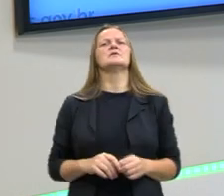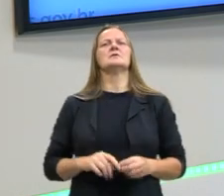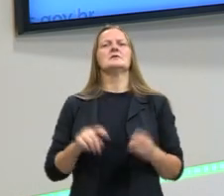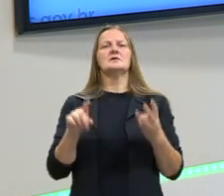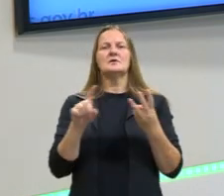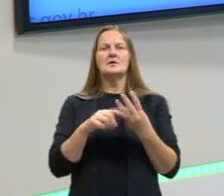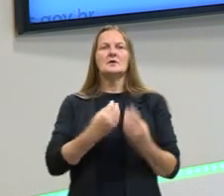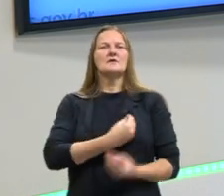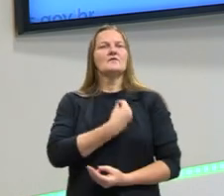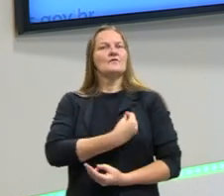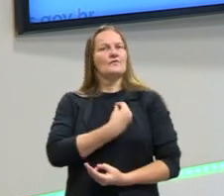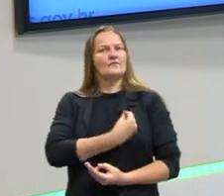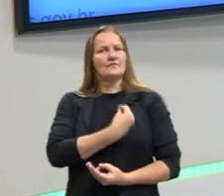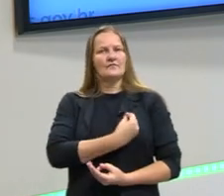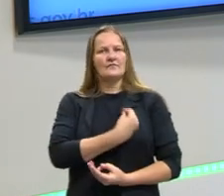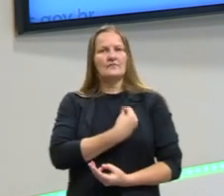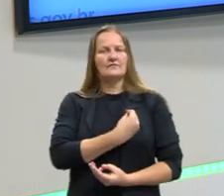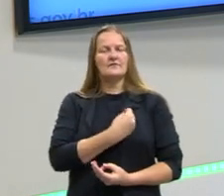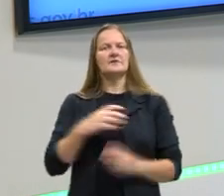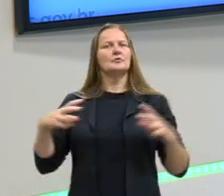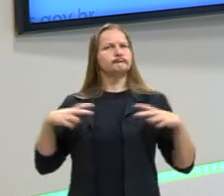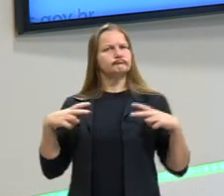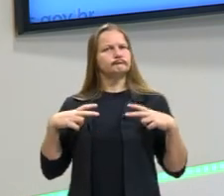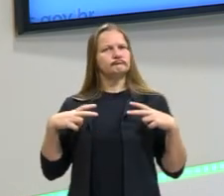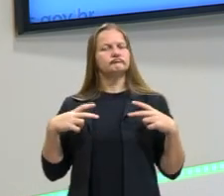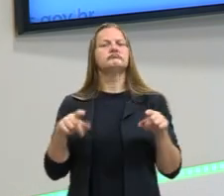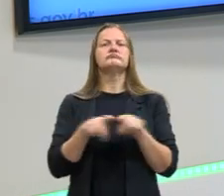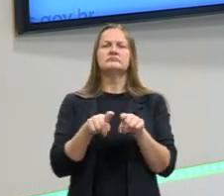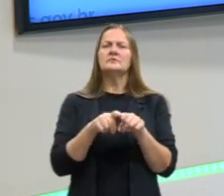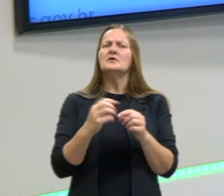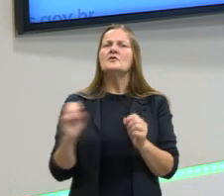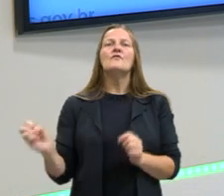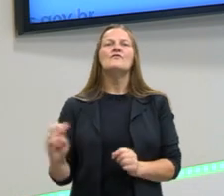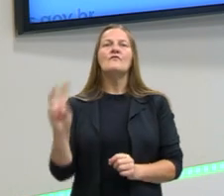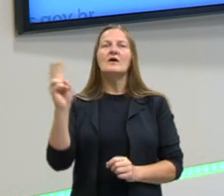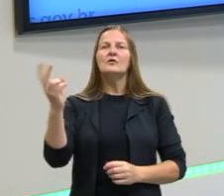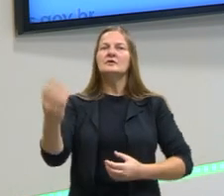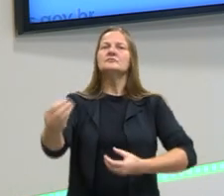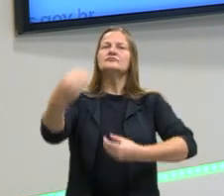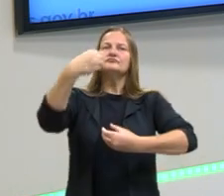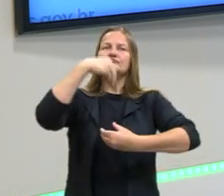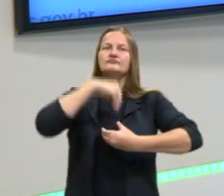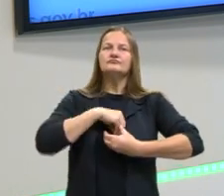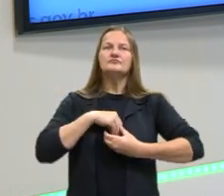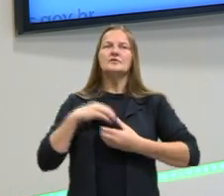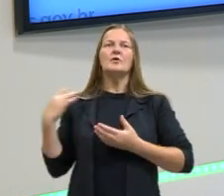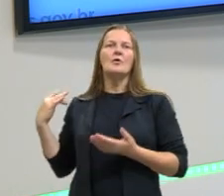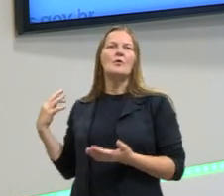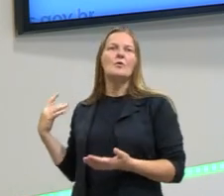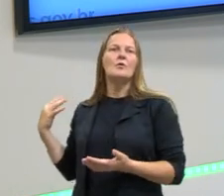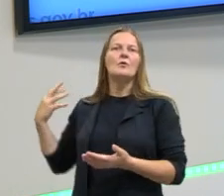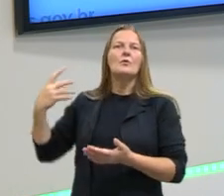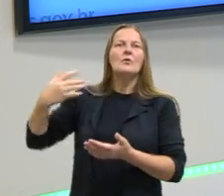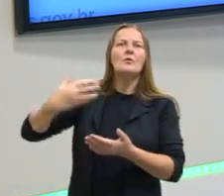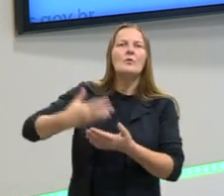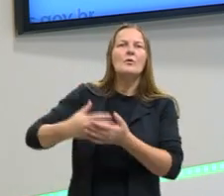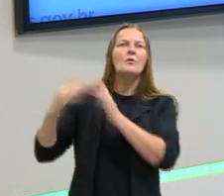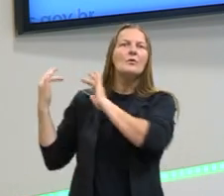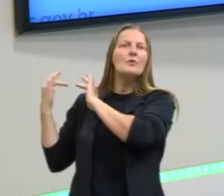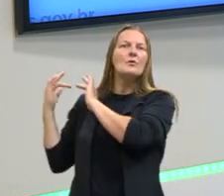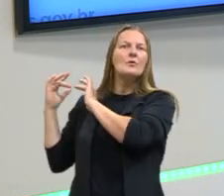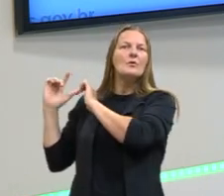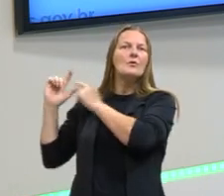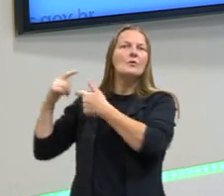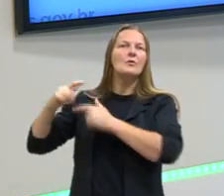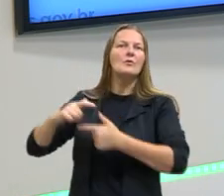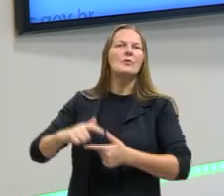Pátria nossa vida vida particular esses valores já estão dados ele ele entende que a sociedade é um organismo